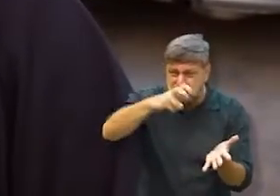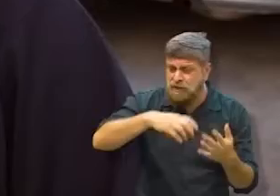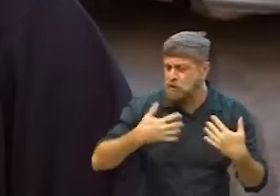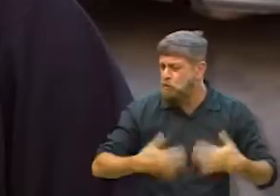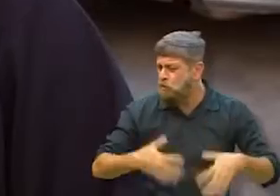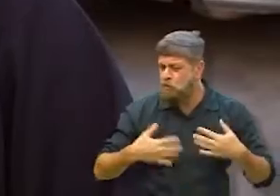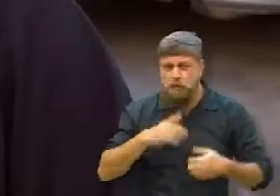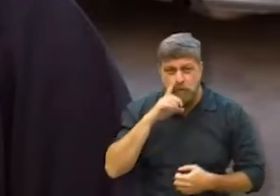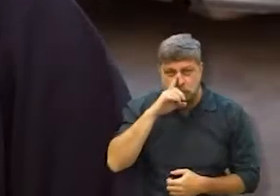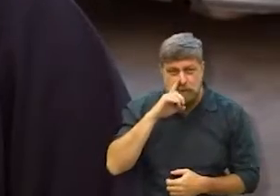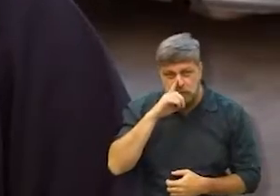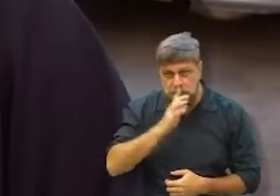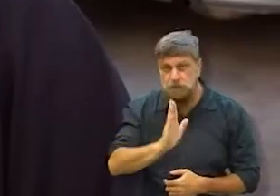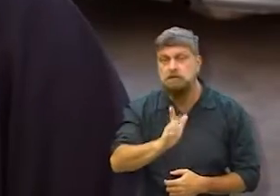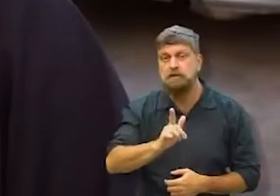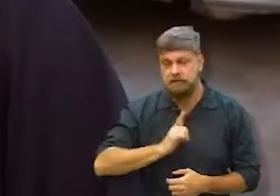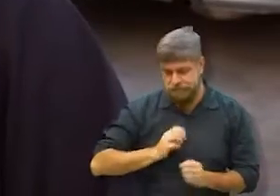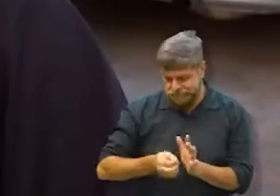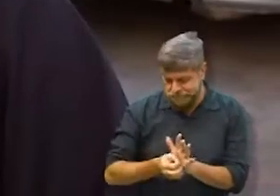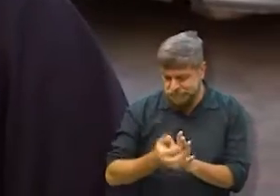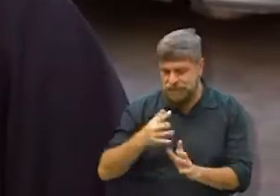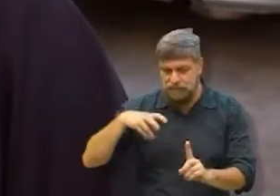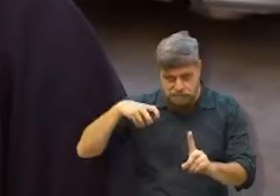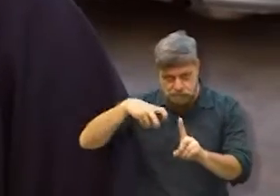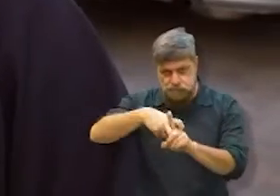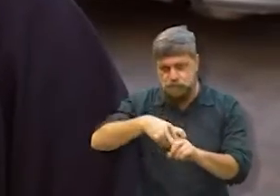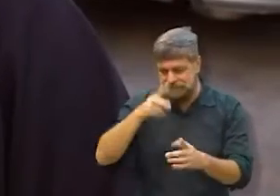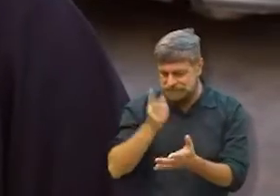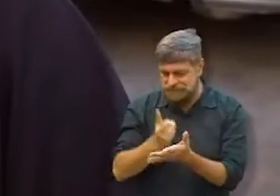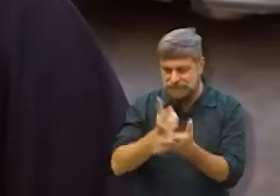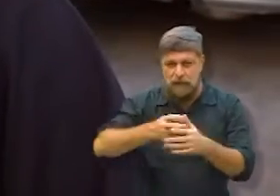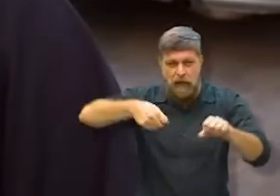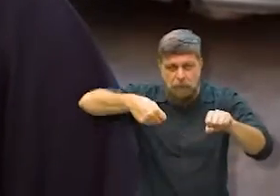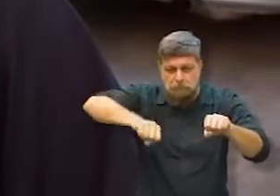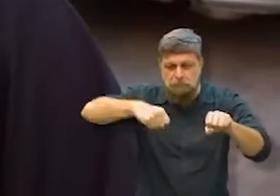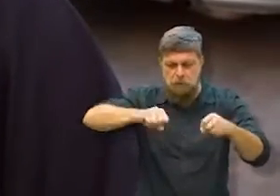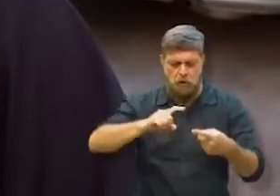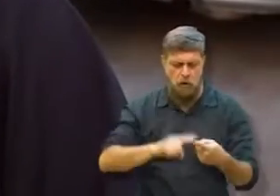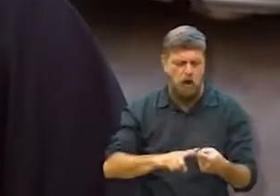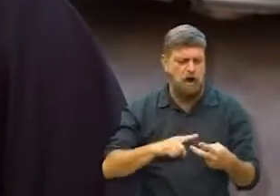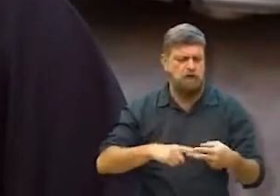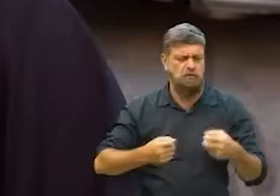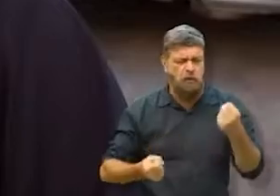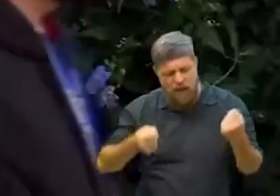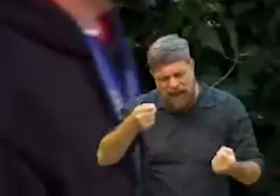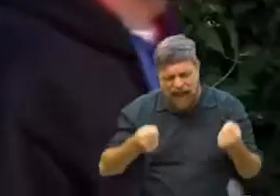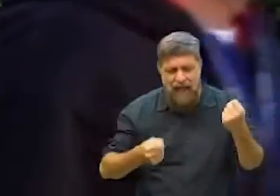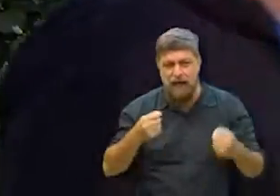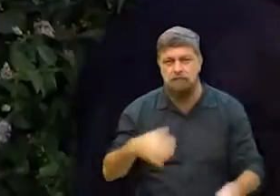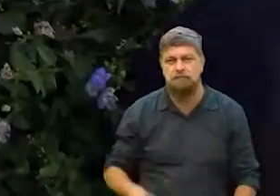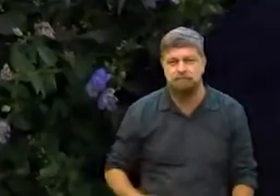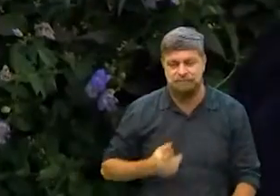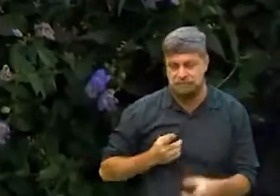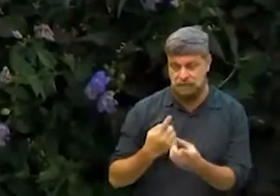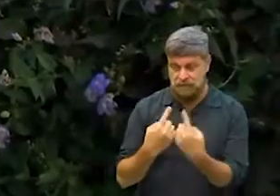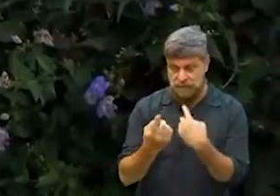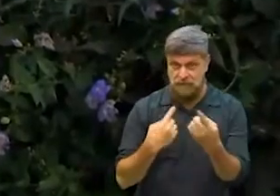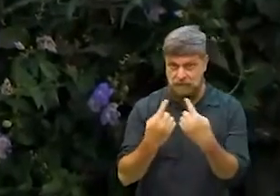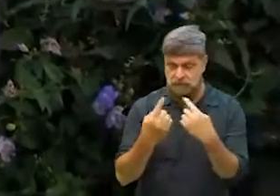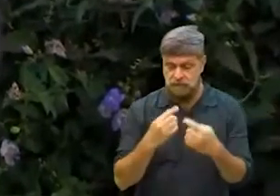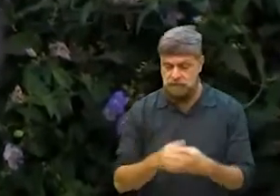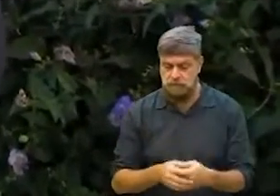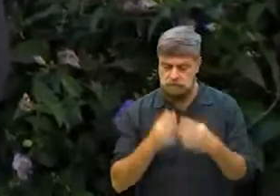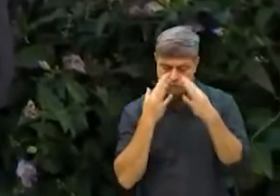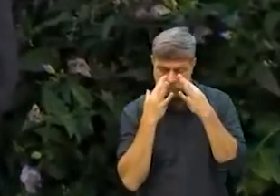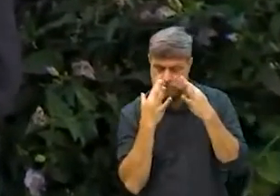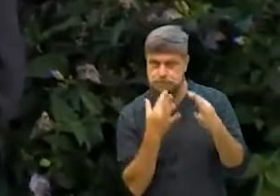manhã, é bem perigoso. Como já teve vários acidentes, sempre tem. Com moto, com carro, tudo. A situação da avenida